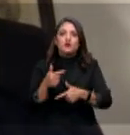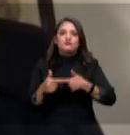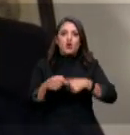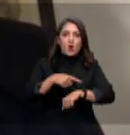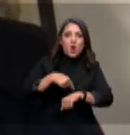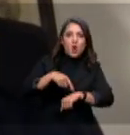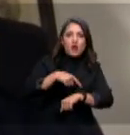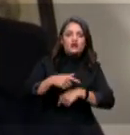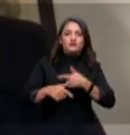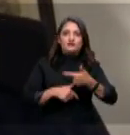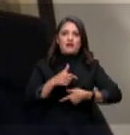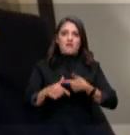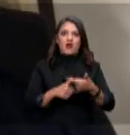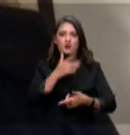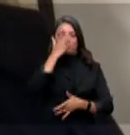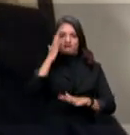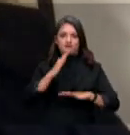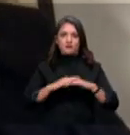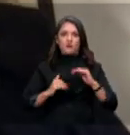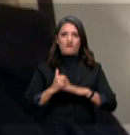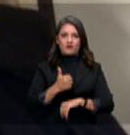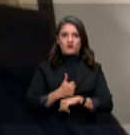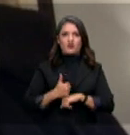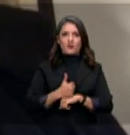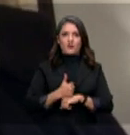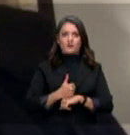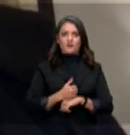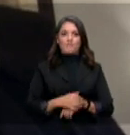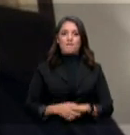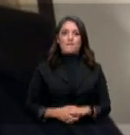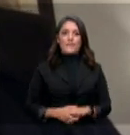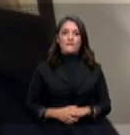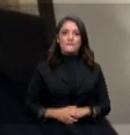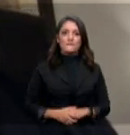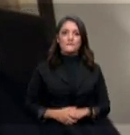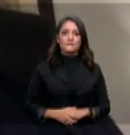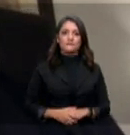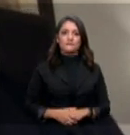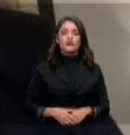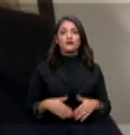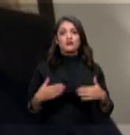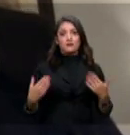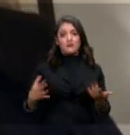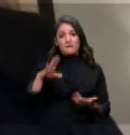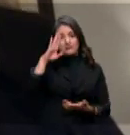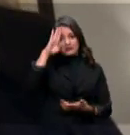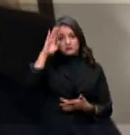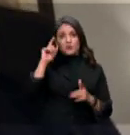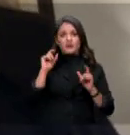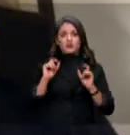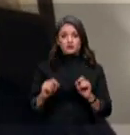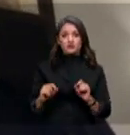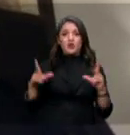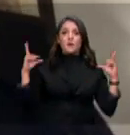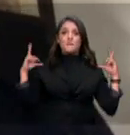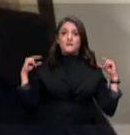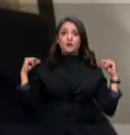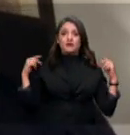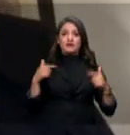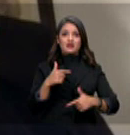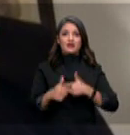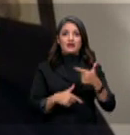desses profissionais, em especial daqueles que trabalham em ambiente